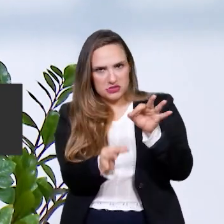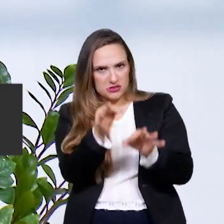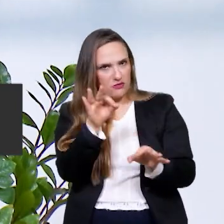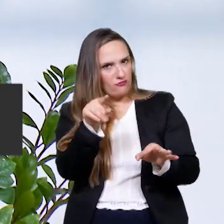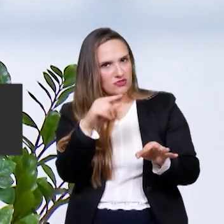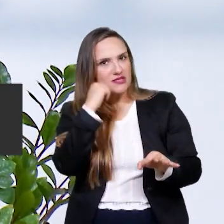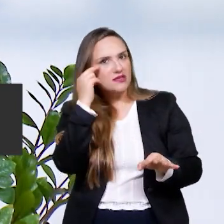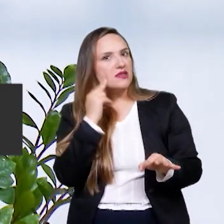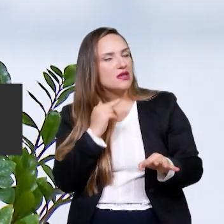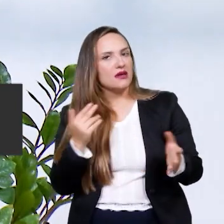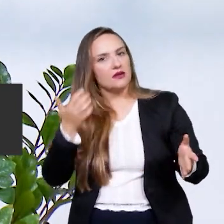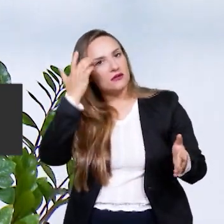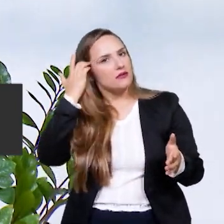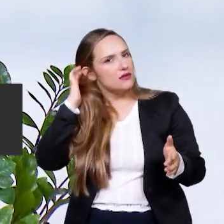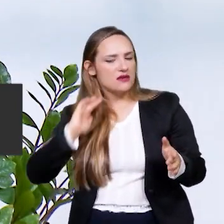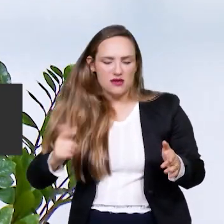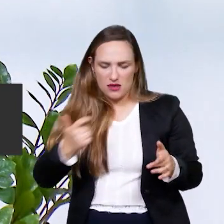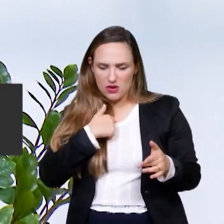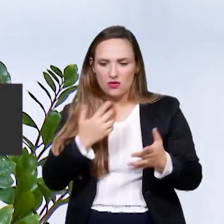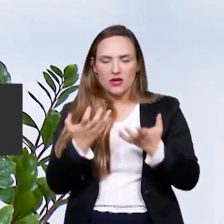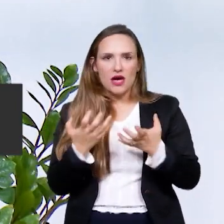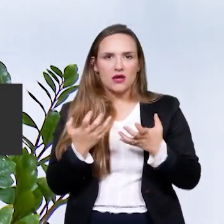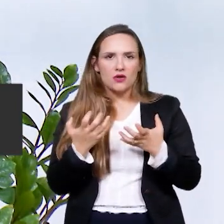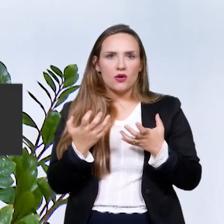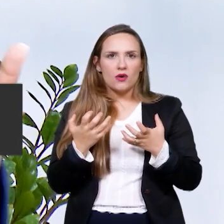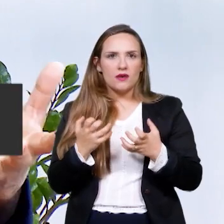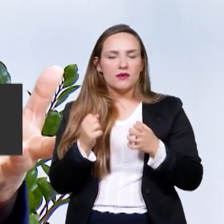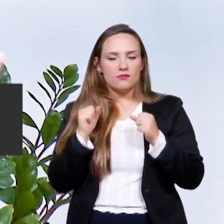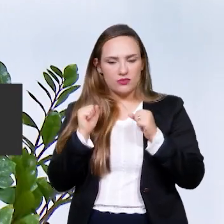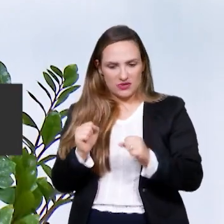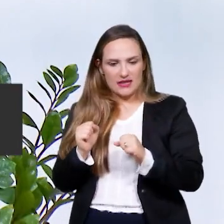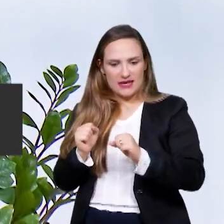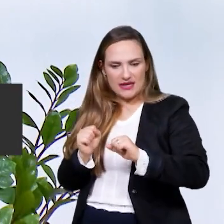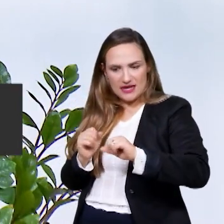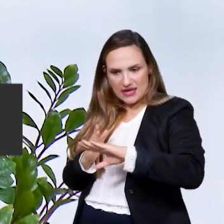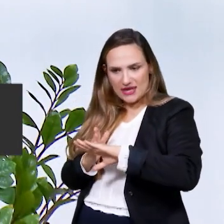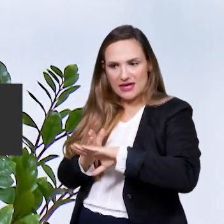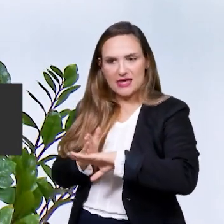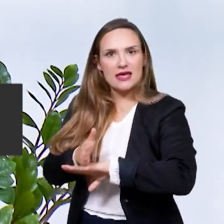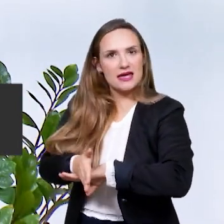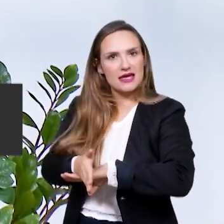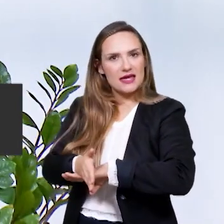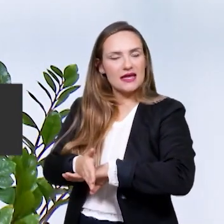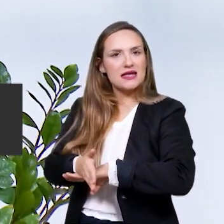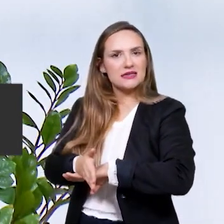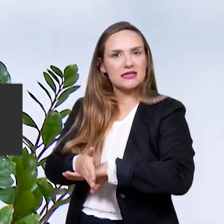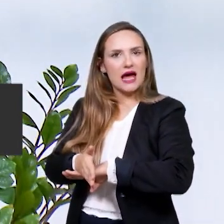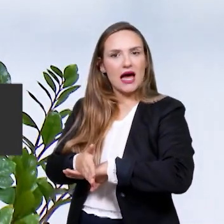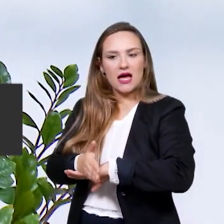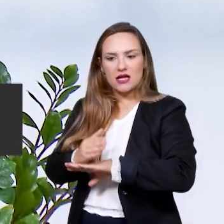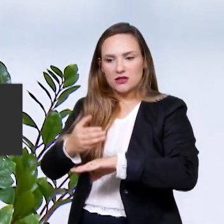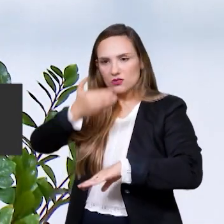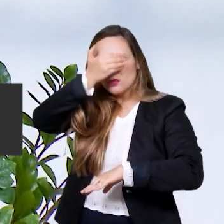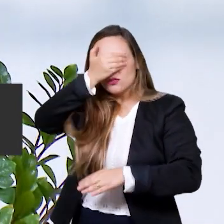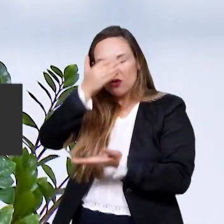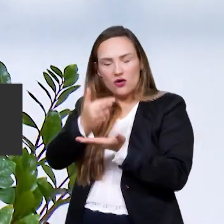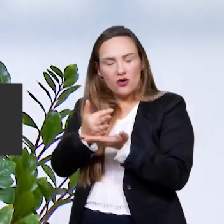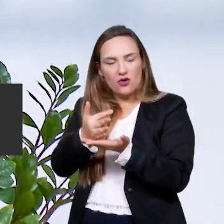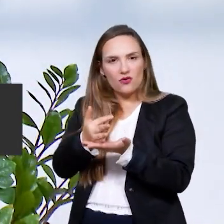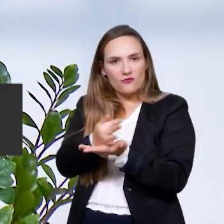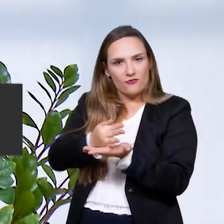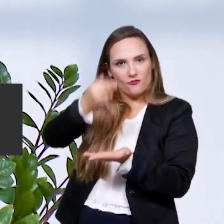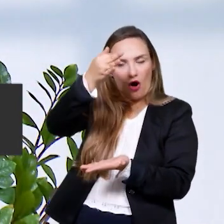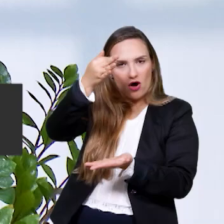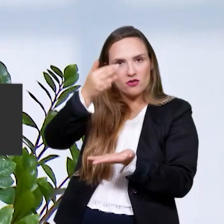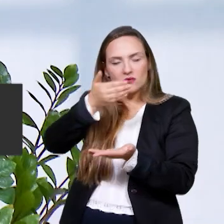Judiciário. Né? Eu quero entrar num fórum, por exemplo, e não ser confundida como uma ré, e sim como advogada da parte. Eu não